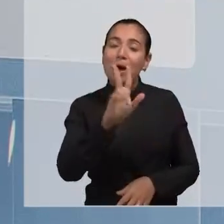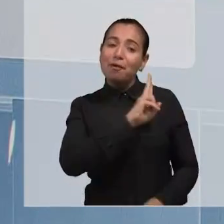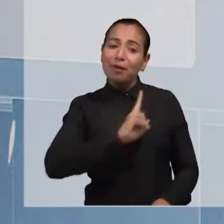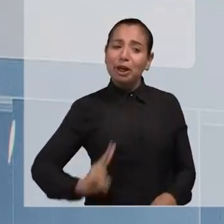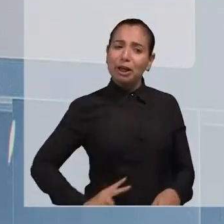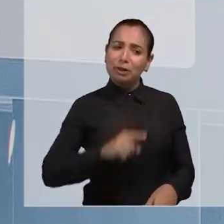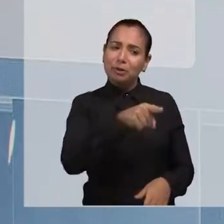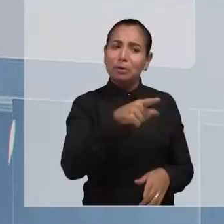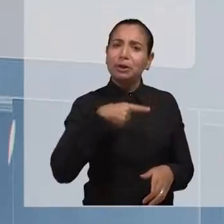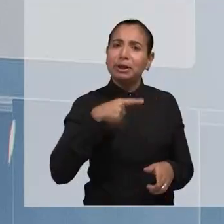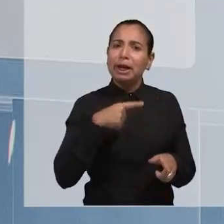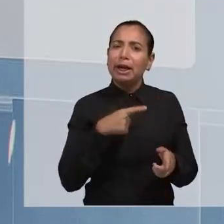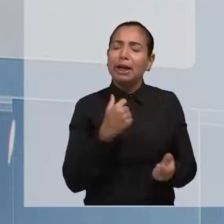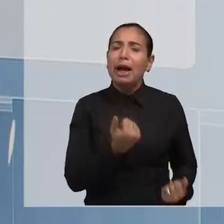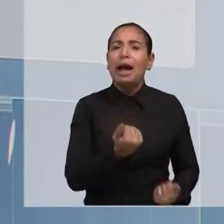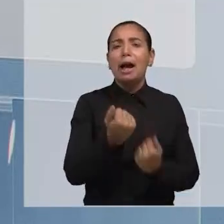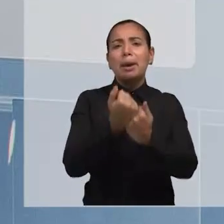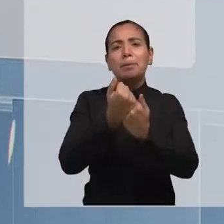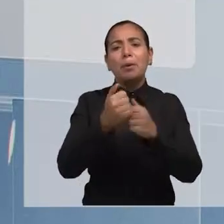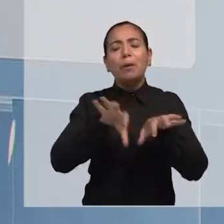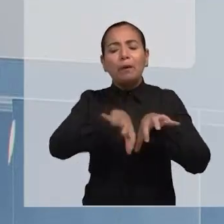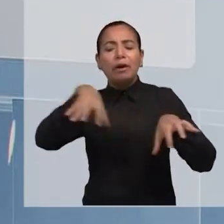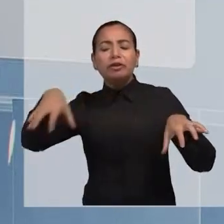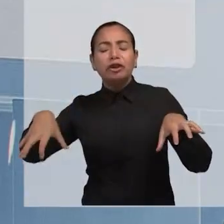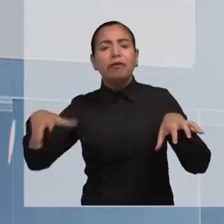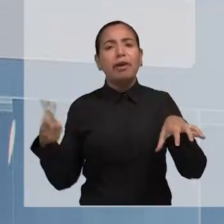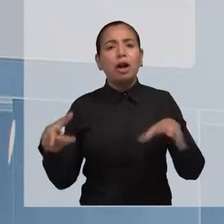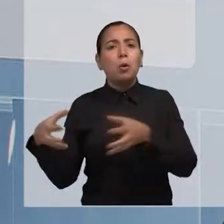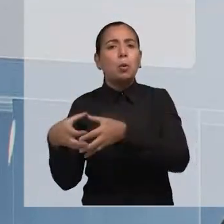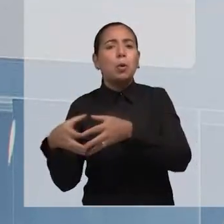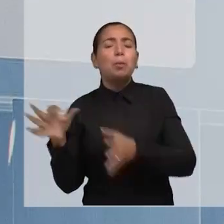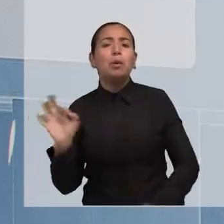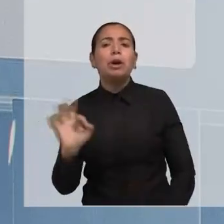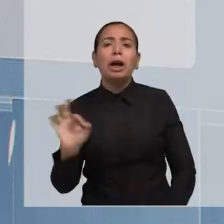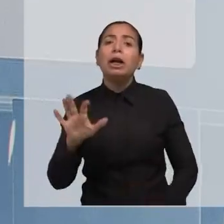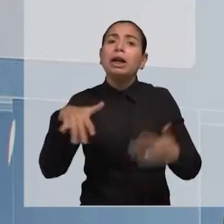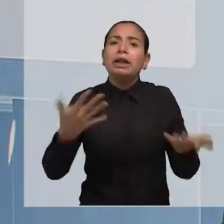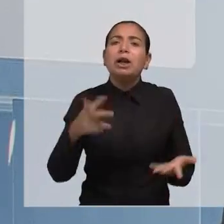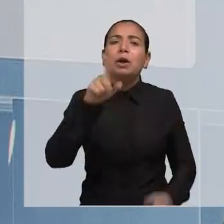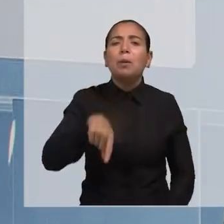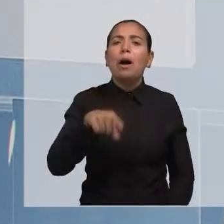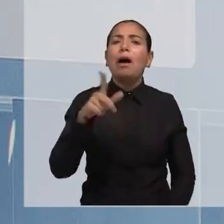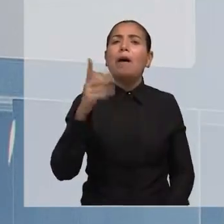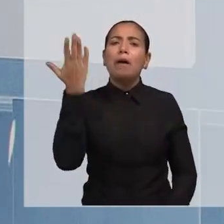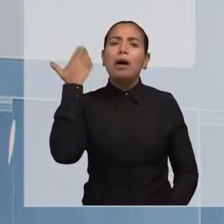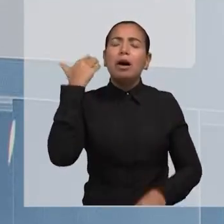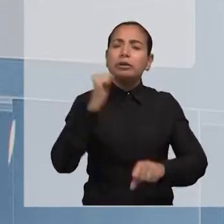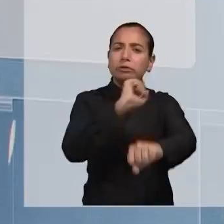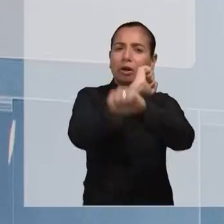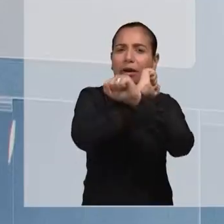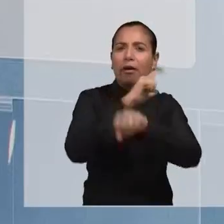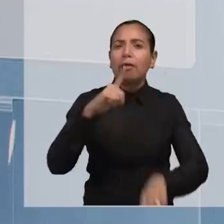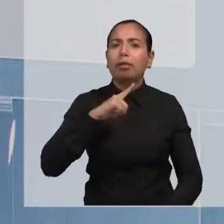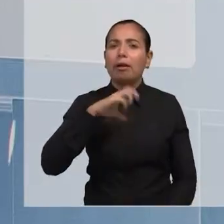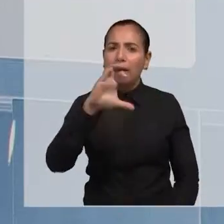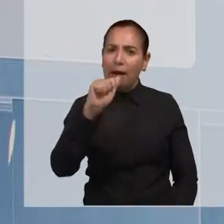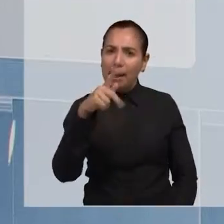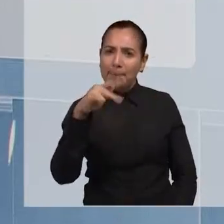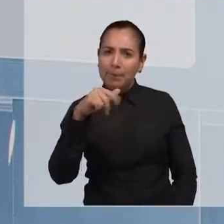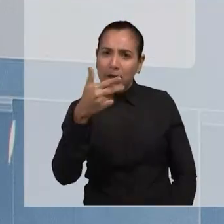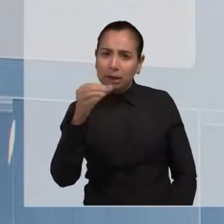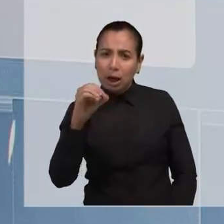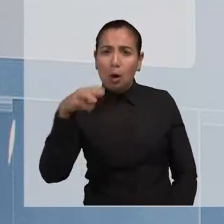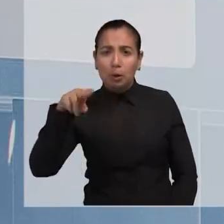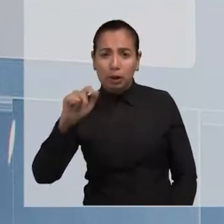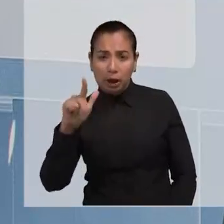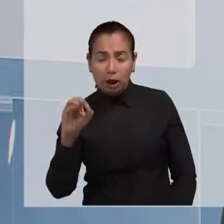ficava do lado oposto. Então ele citou que no tempo da escravidão tinha um capitão do mato, que em vez de proteger os negros, ele